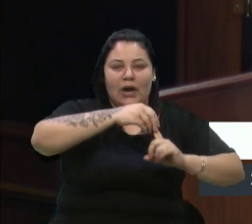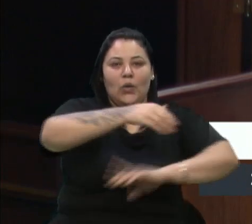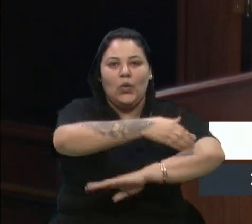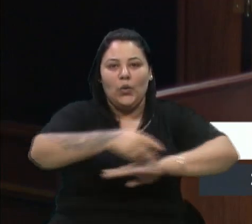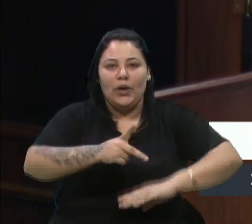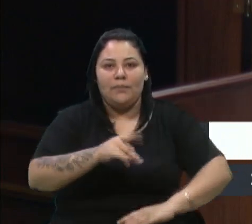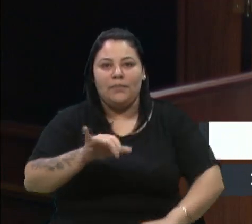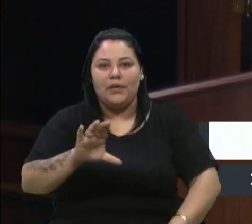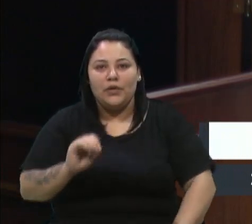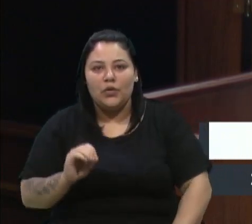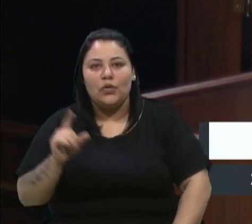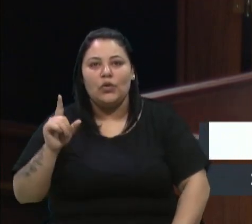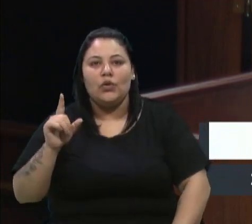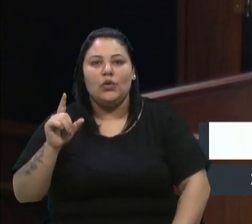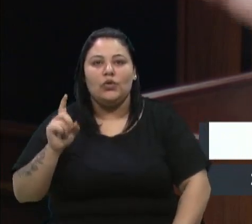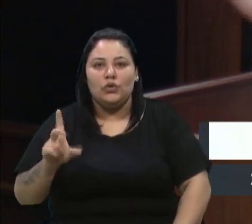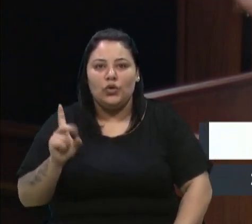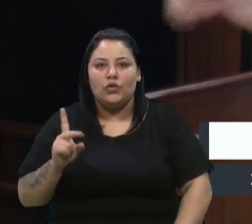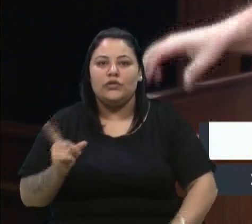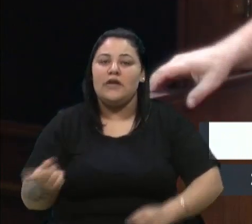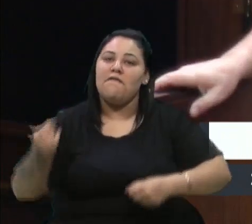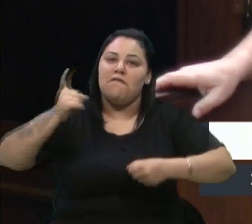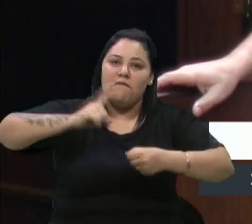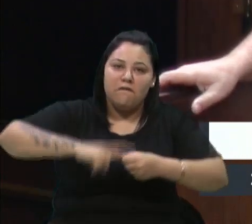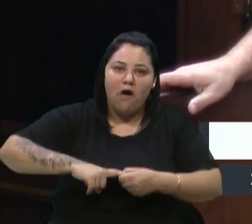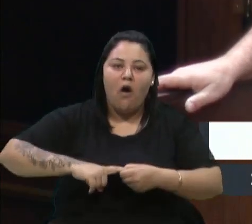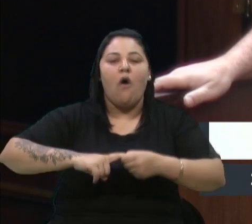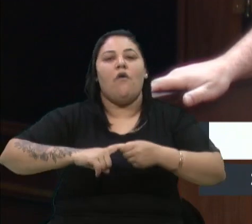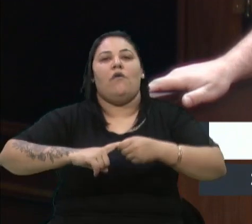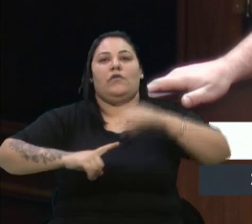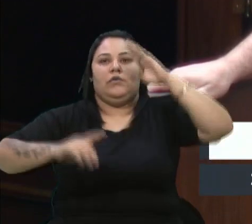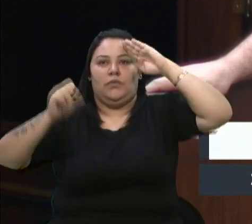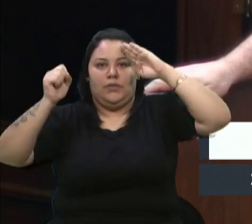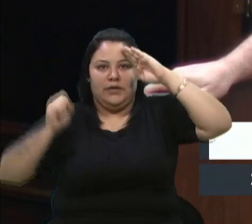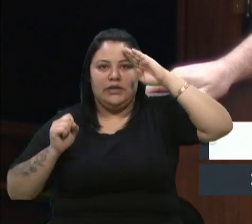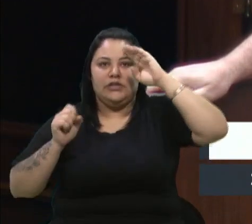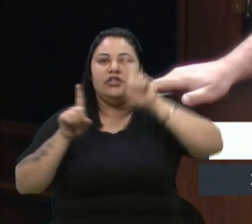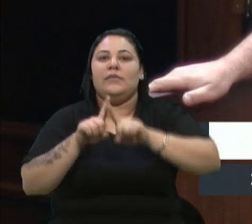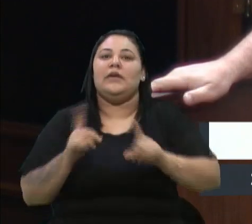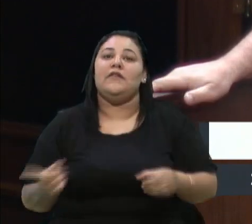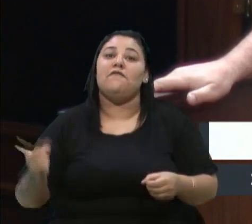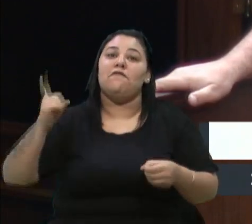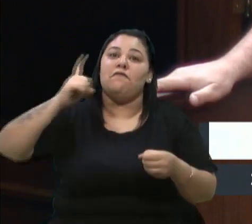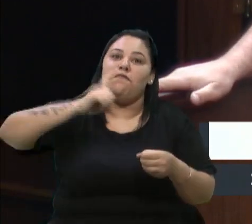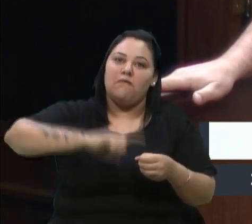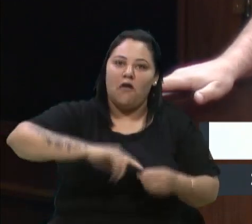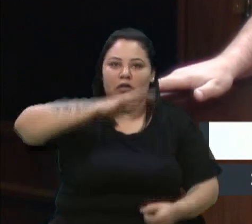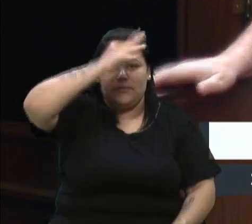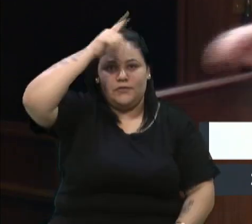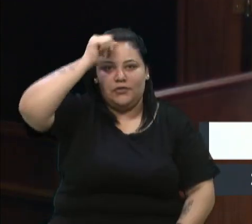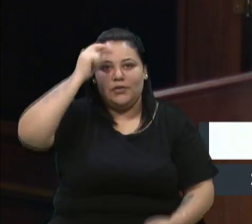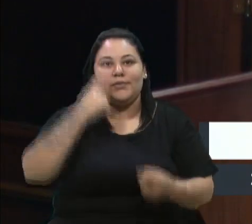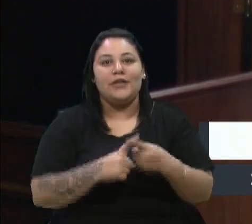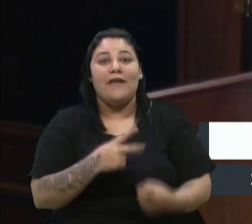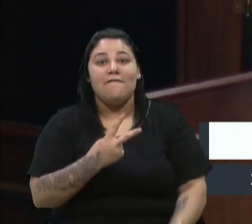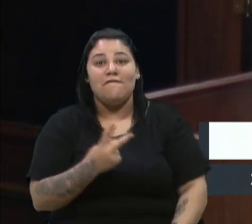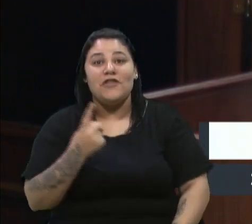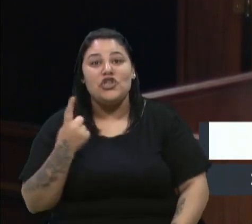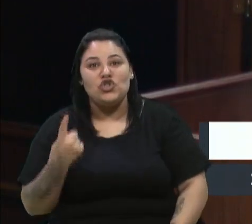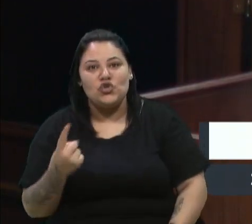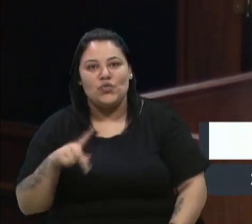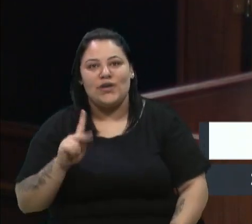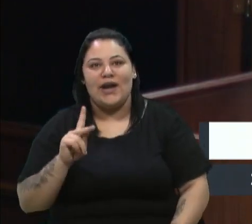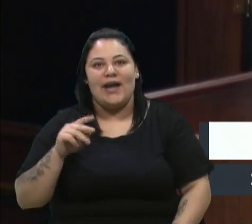pega Ernesto, volta para o Imigrante e retorna para a prefeitura, porque são 21 quilômetros e não é fácil somar